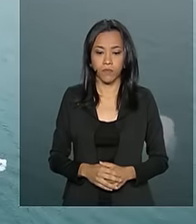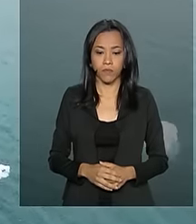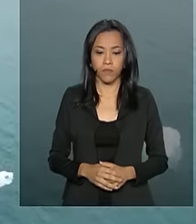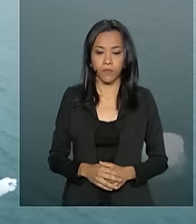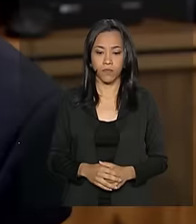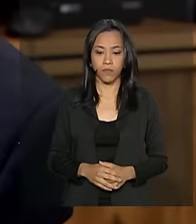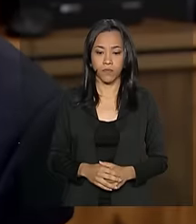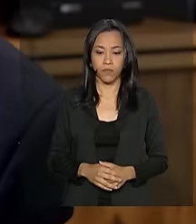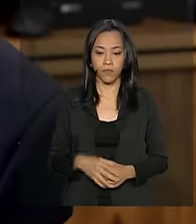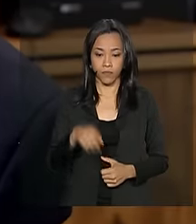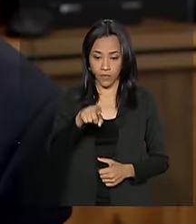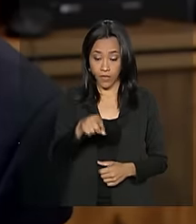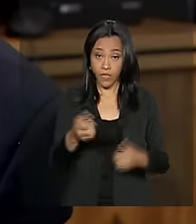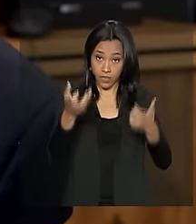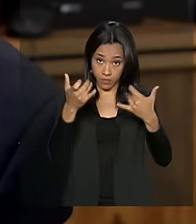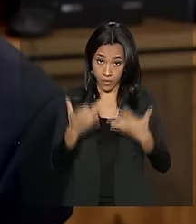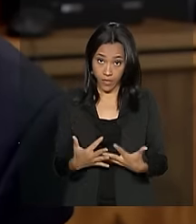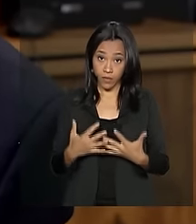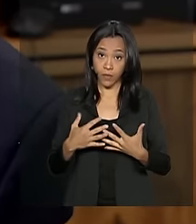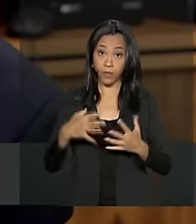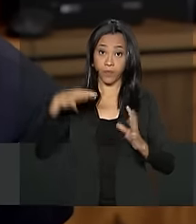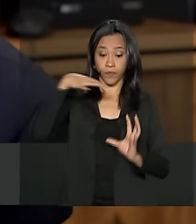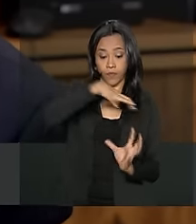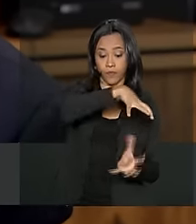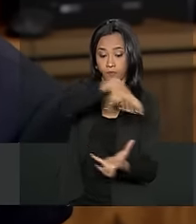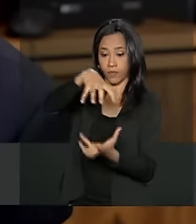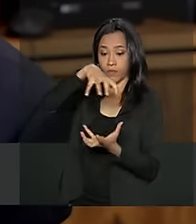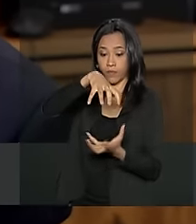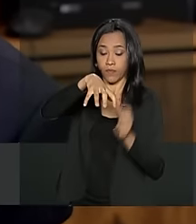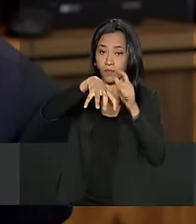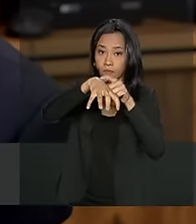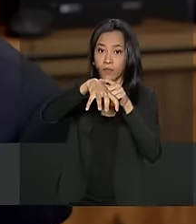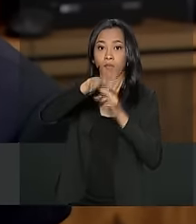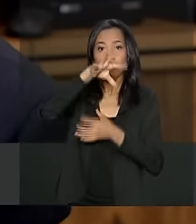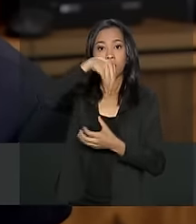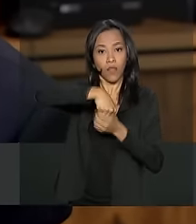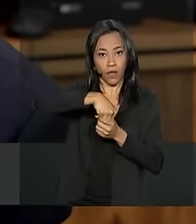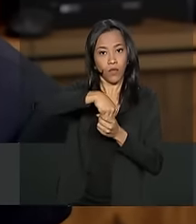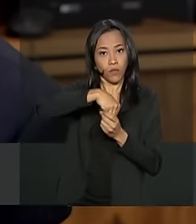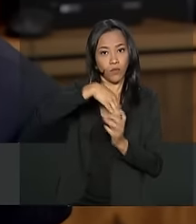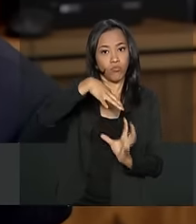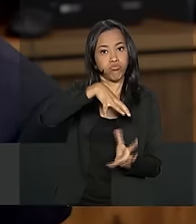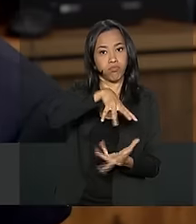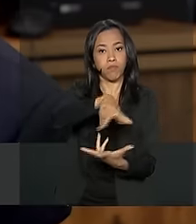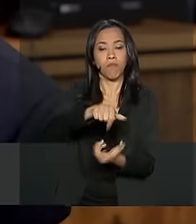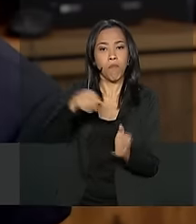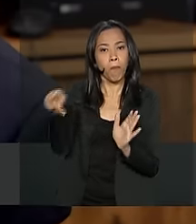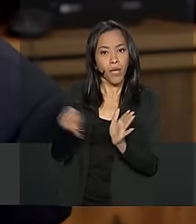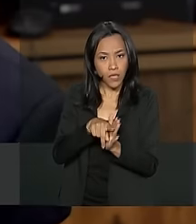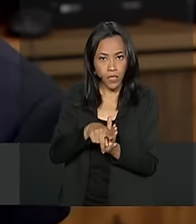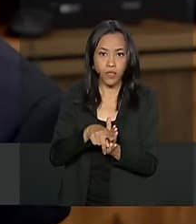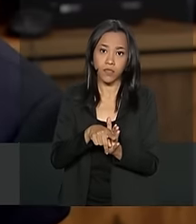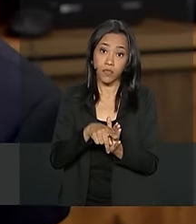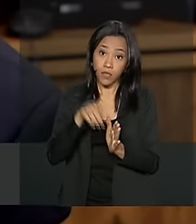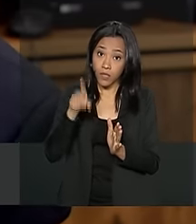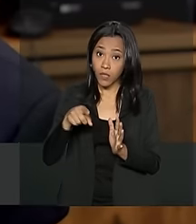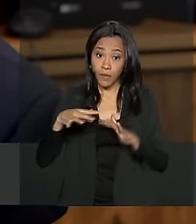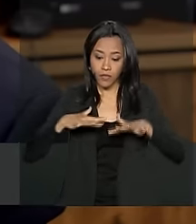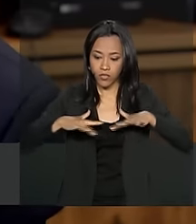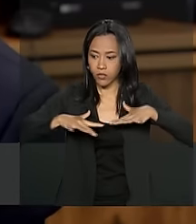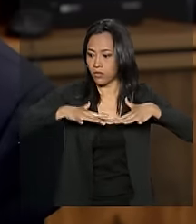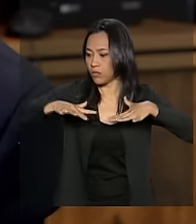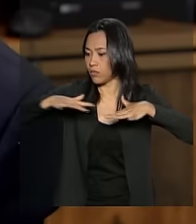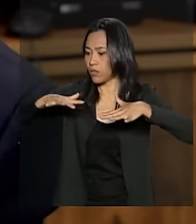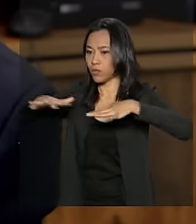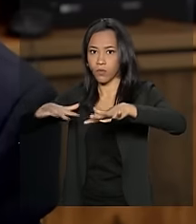A Antártica é parte do nosso planeta. E o nosso planeta, ele é um sistema dinâmico, que